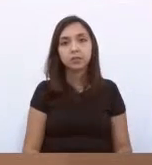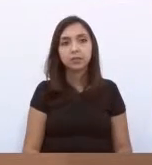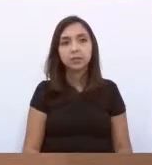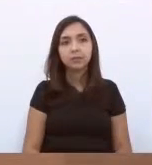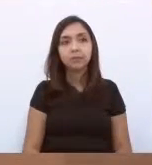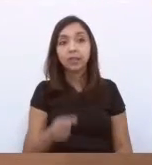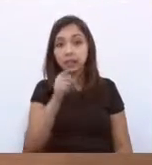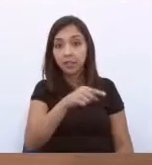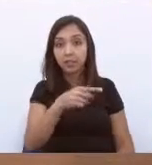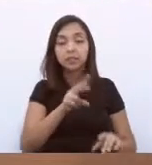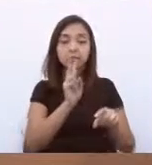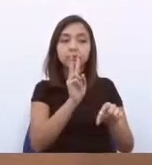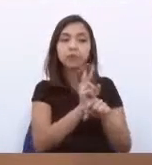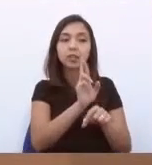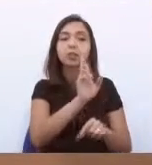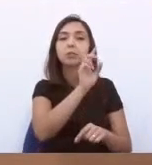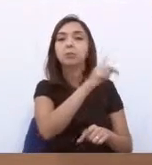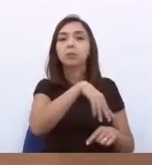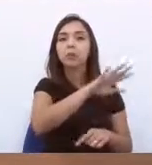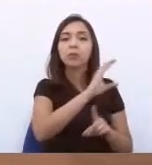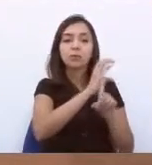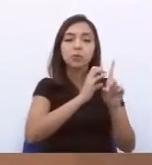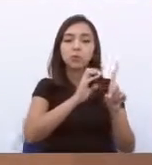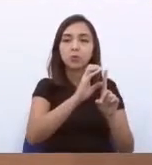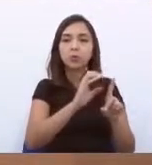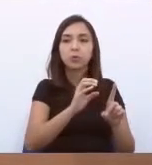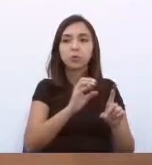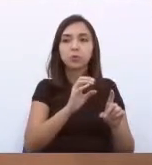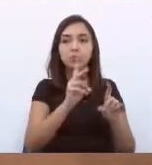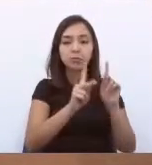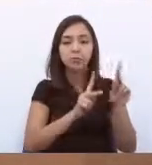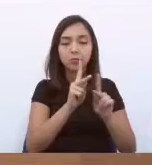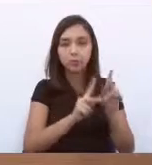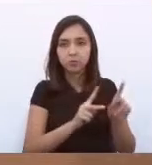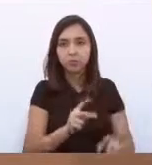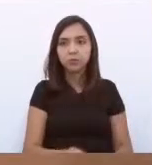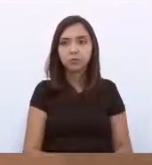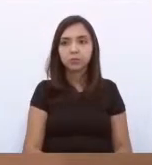dada ou defendida pelos interesses da população.